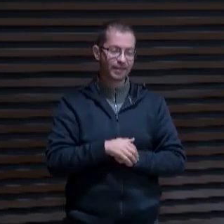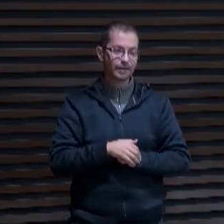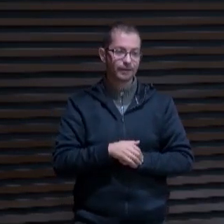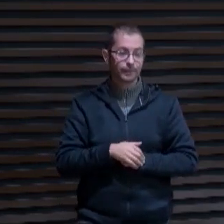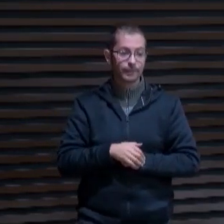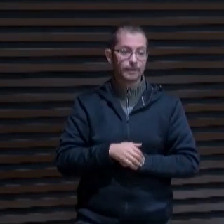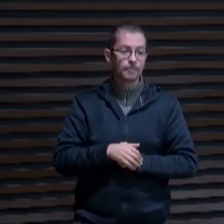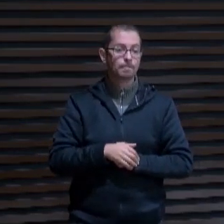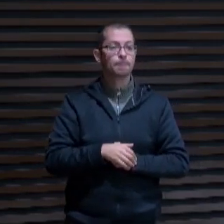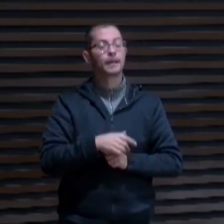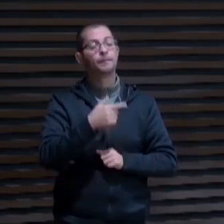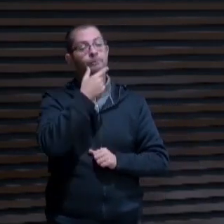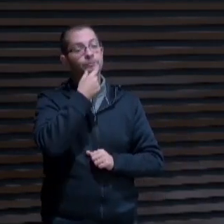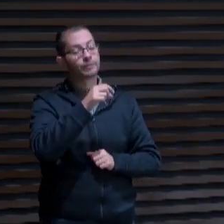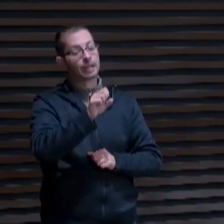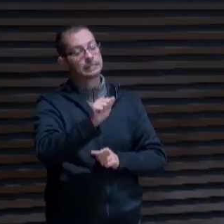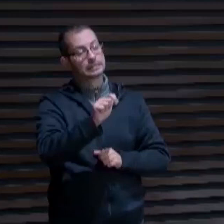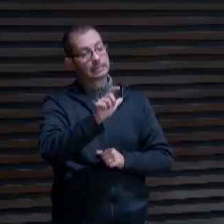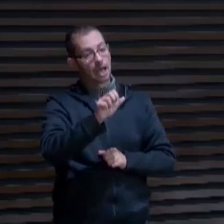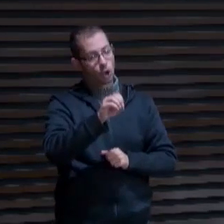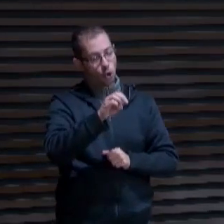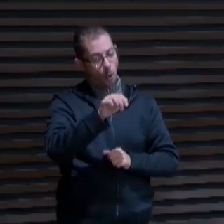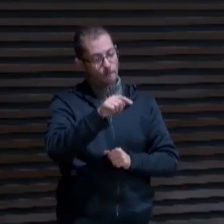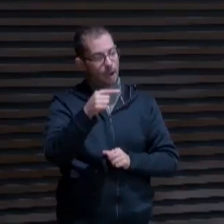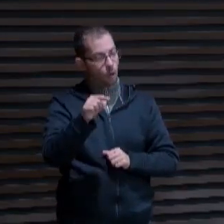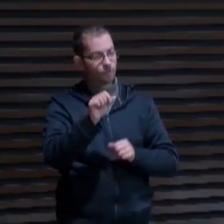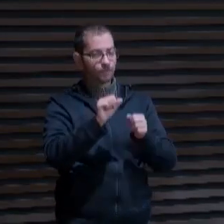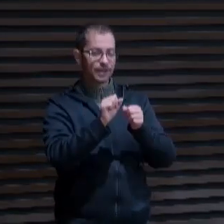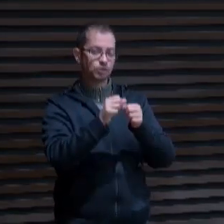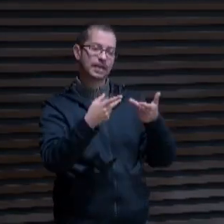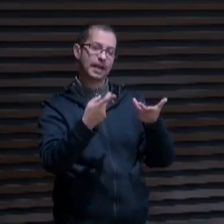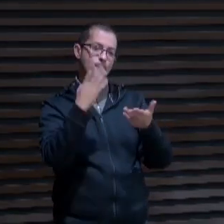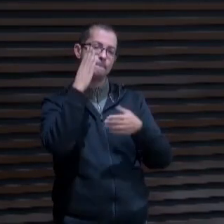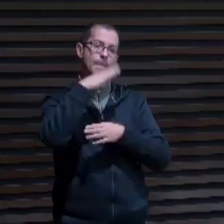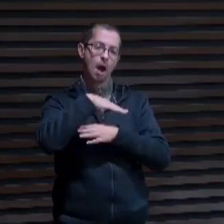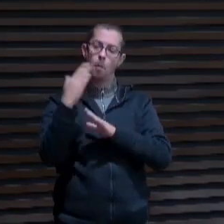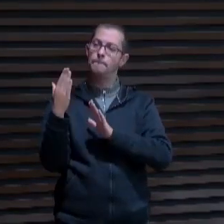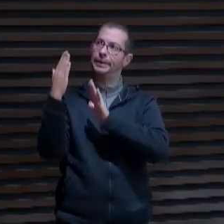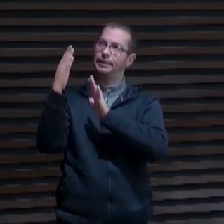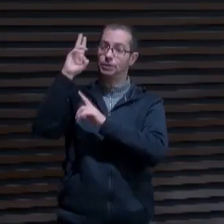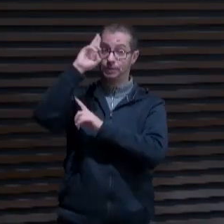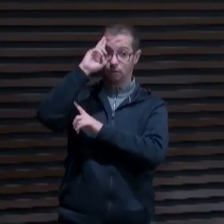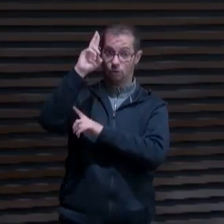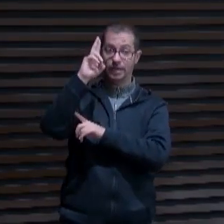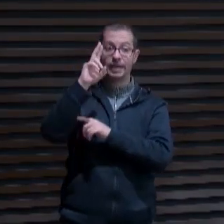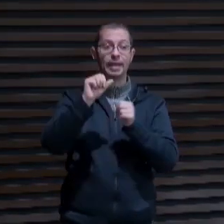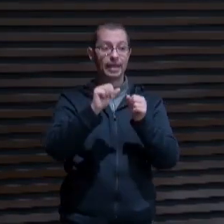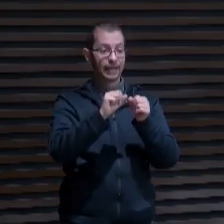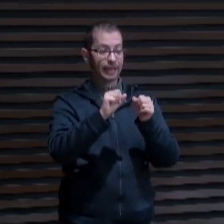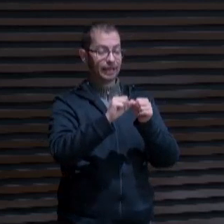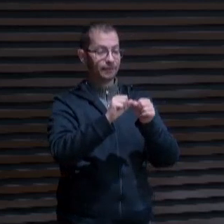mal perante o Senhor e não perseverou em seguir ao Senhor como Davi seu pai. Ele edificou o santuário a